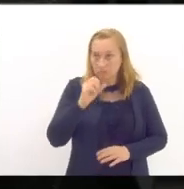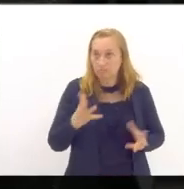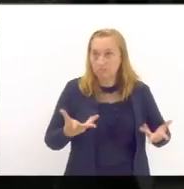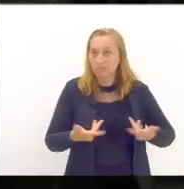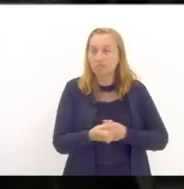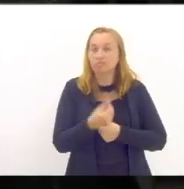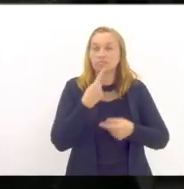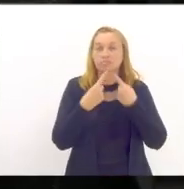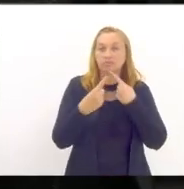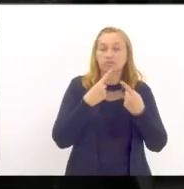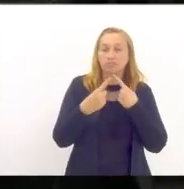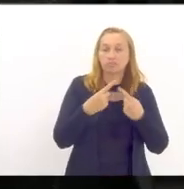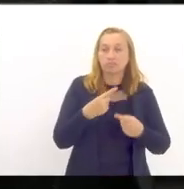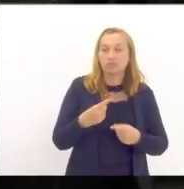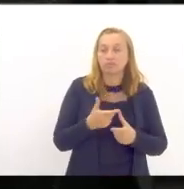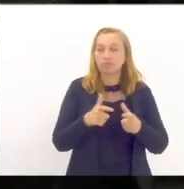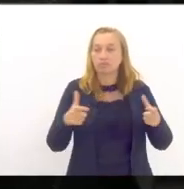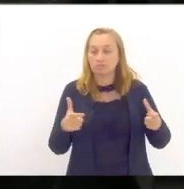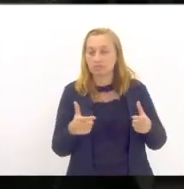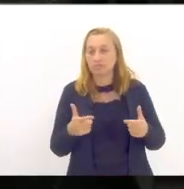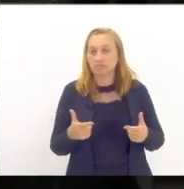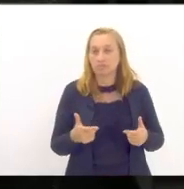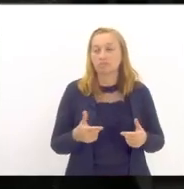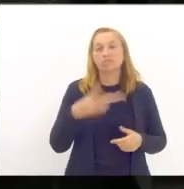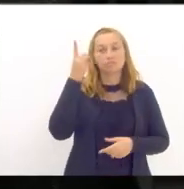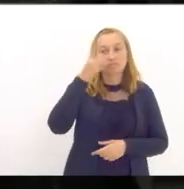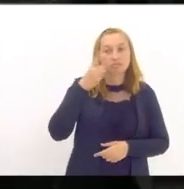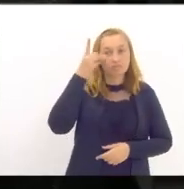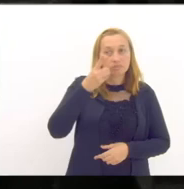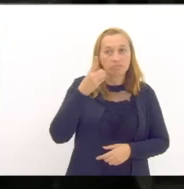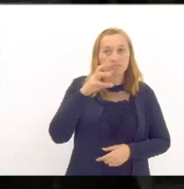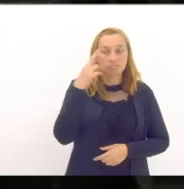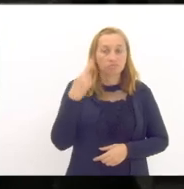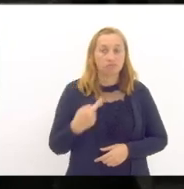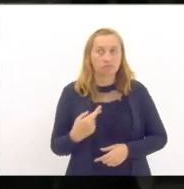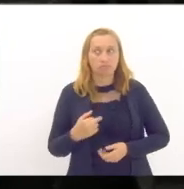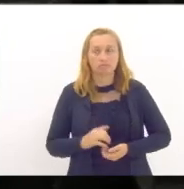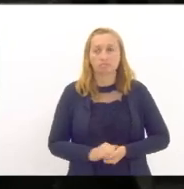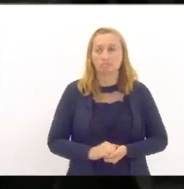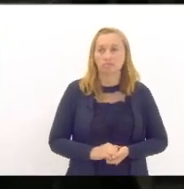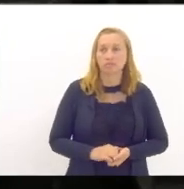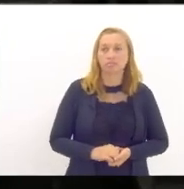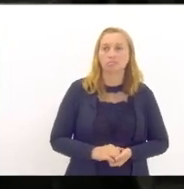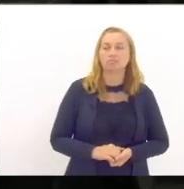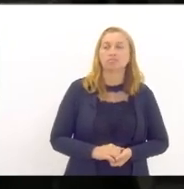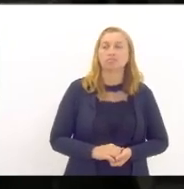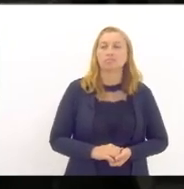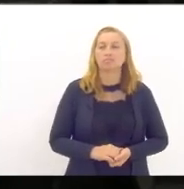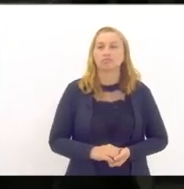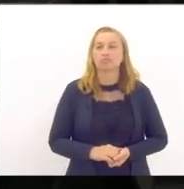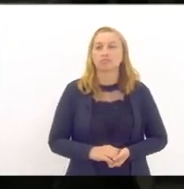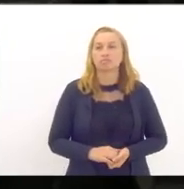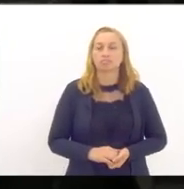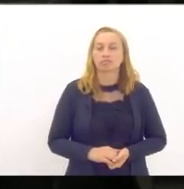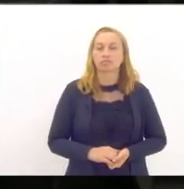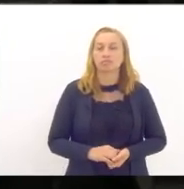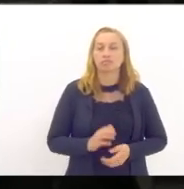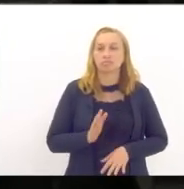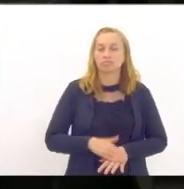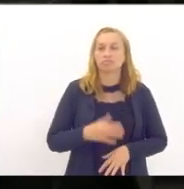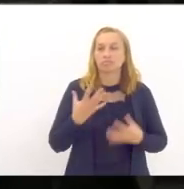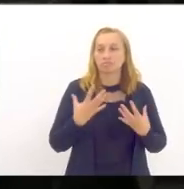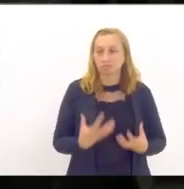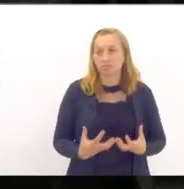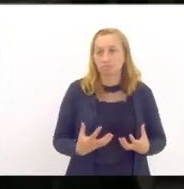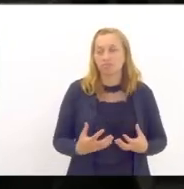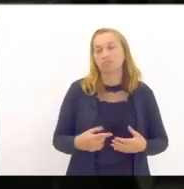dos discursos dos grandes oradores, como da deputada Renata Souza. E que em uma das situações mais chatas da